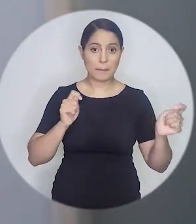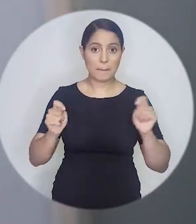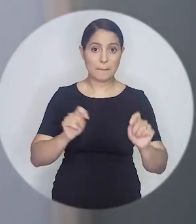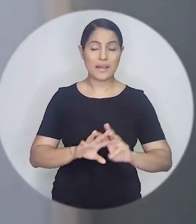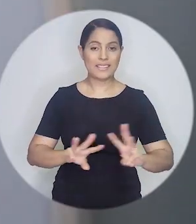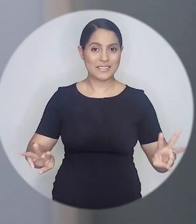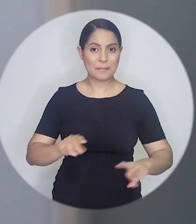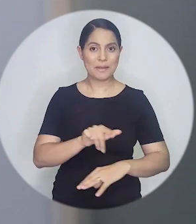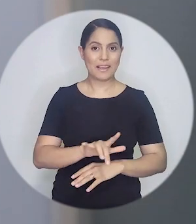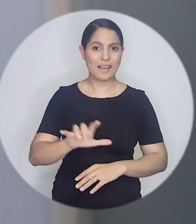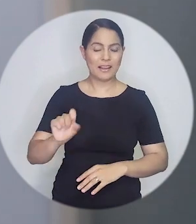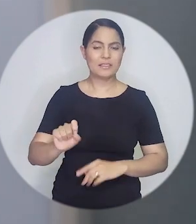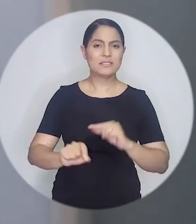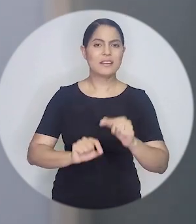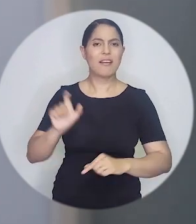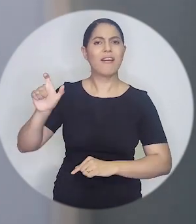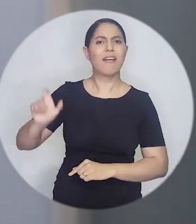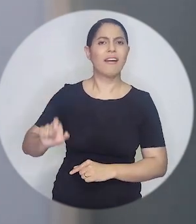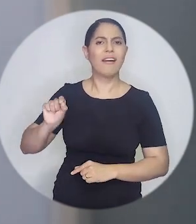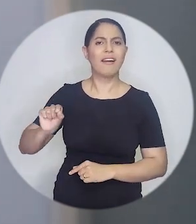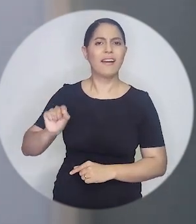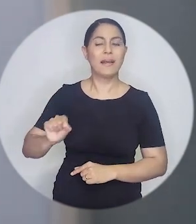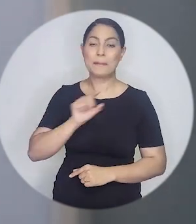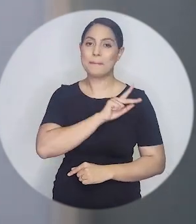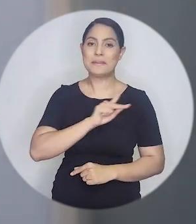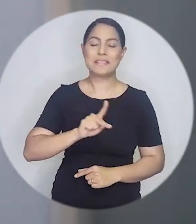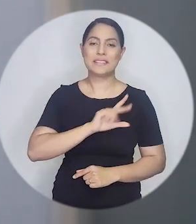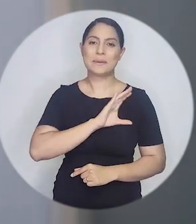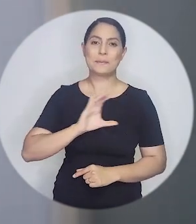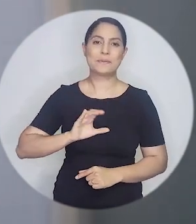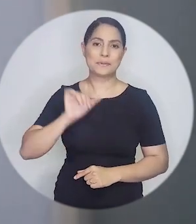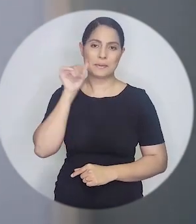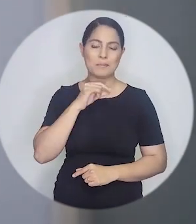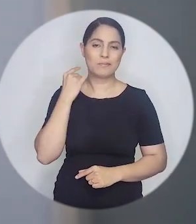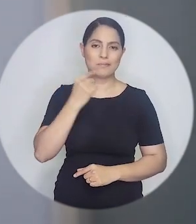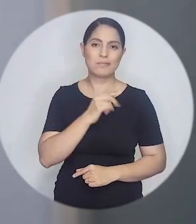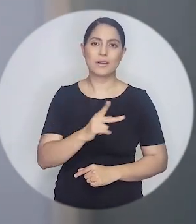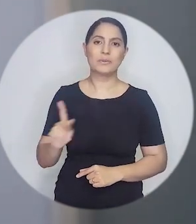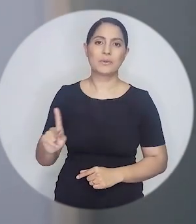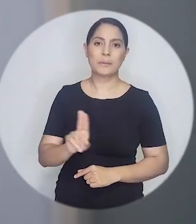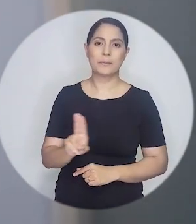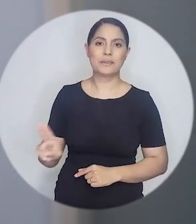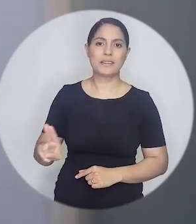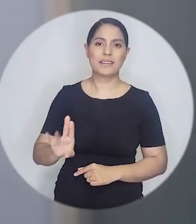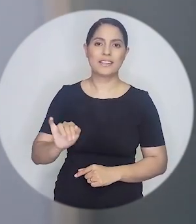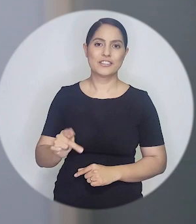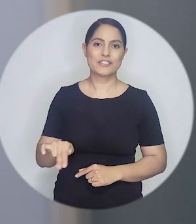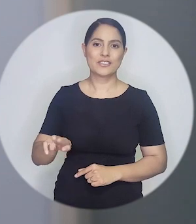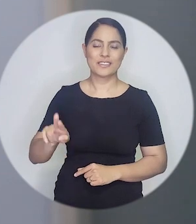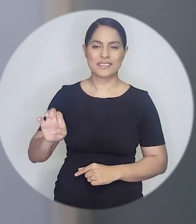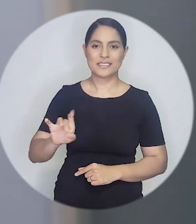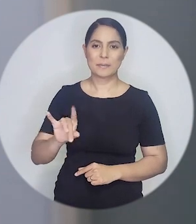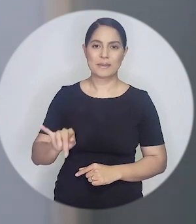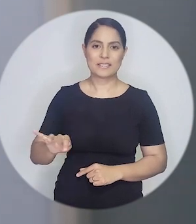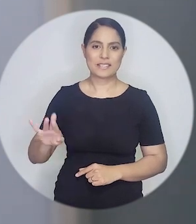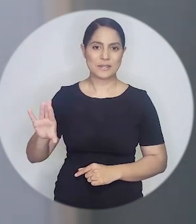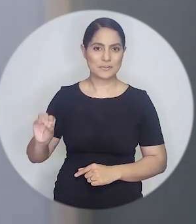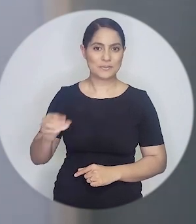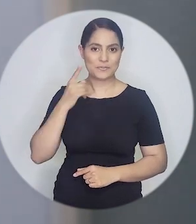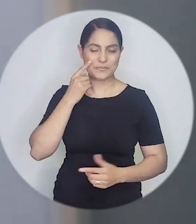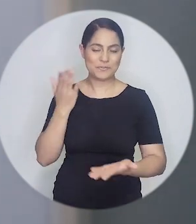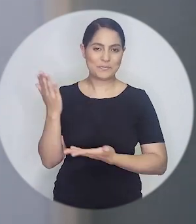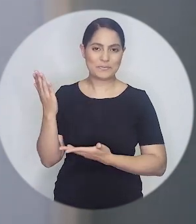também foi tema de entrevista no portal Migalhas. A entrevistada desta vez foi a presidente da Comissão da Mulher Advogada da OAB